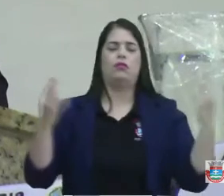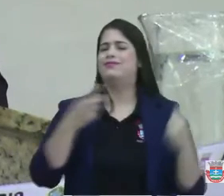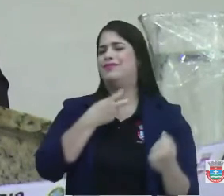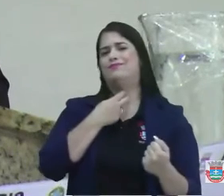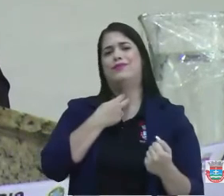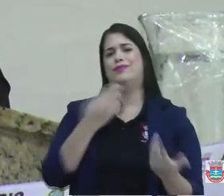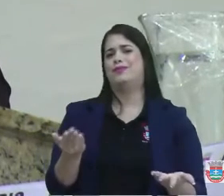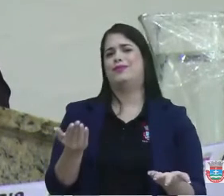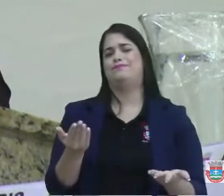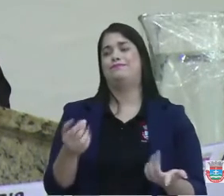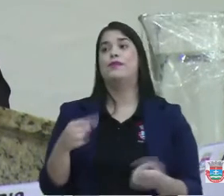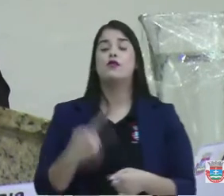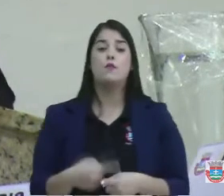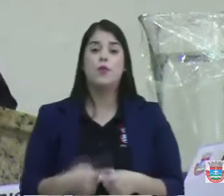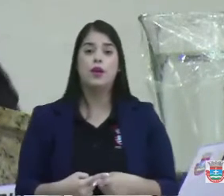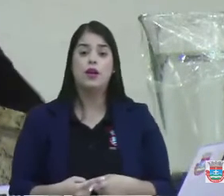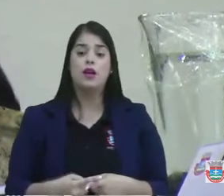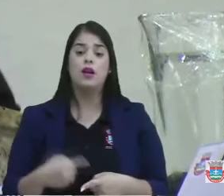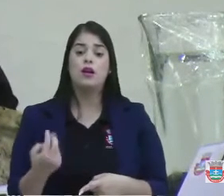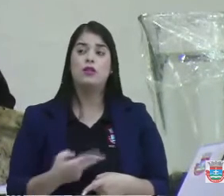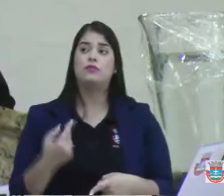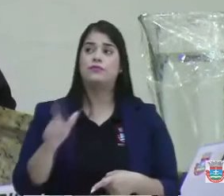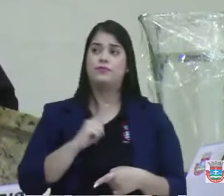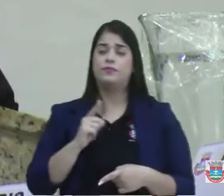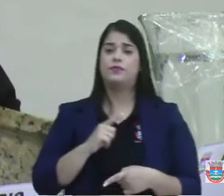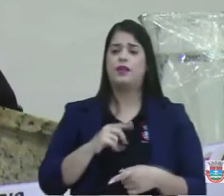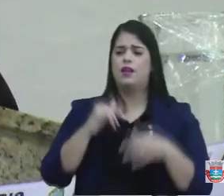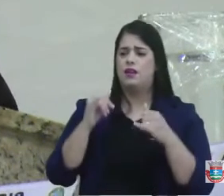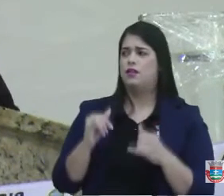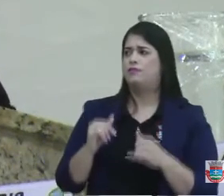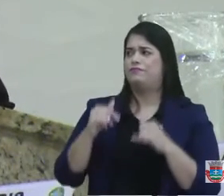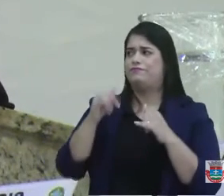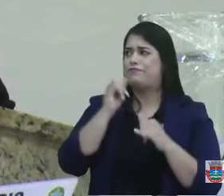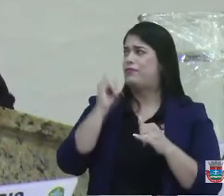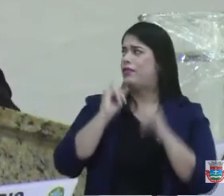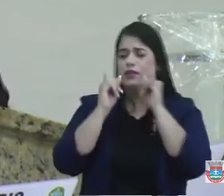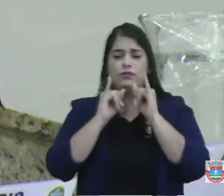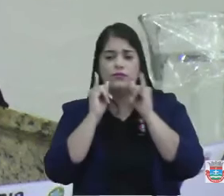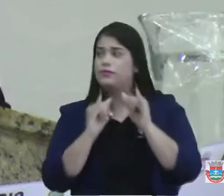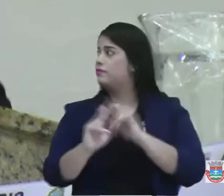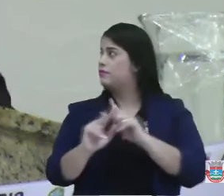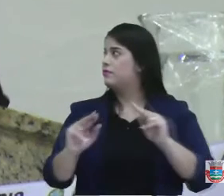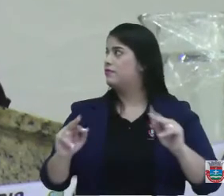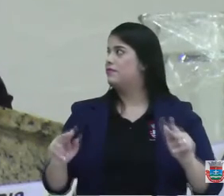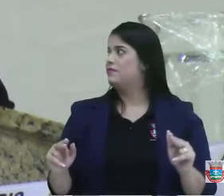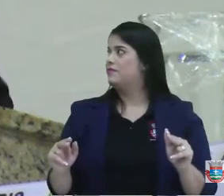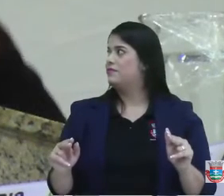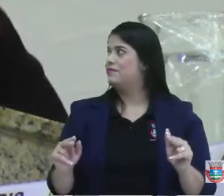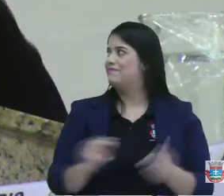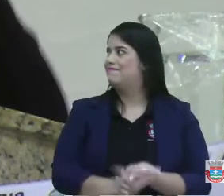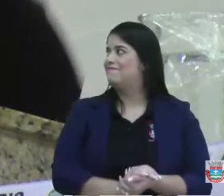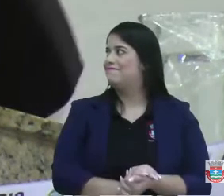isso porque a gente já teve vários exemplos nesta casa Legislativa de Vereadores de